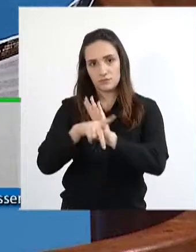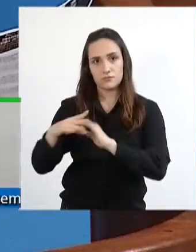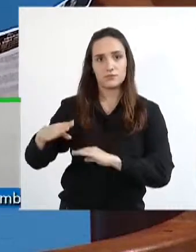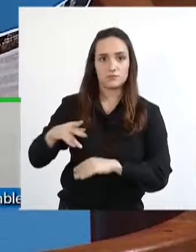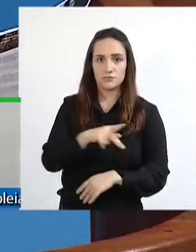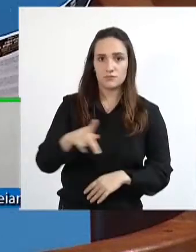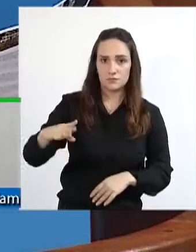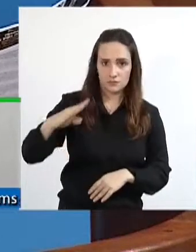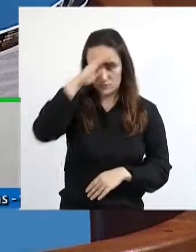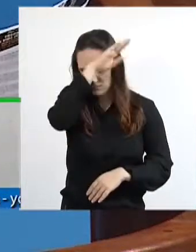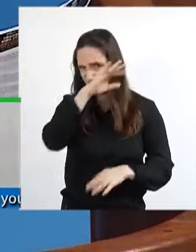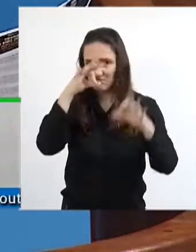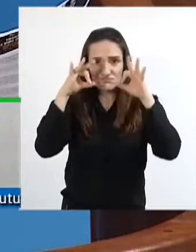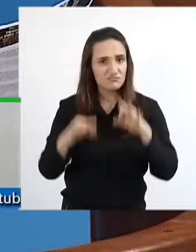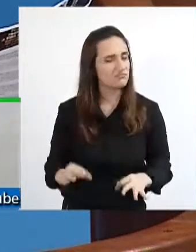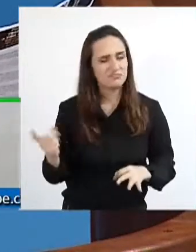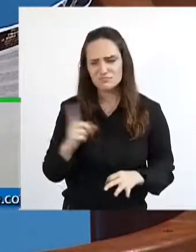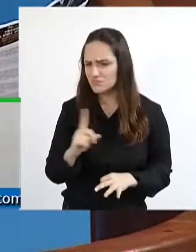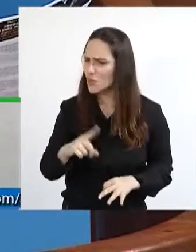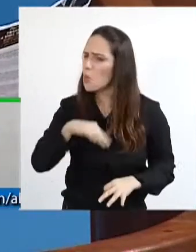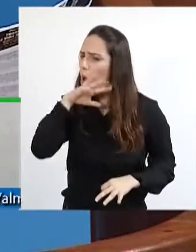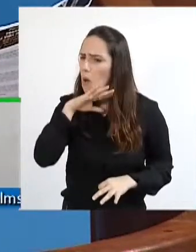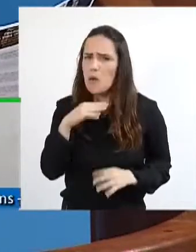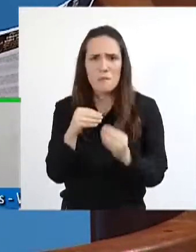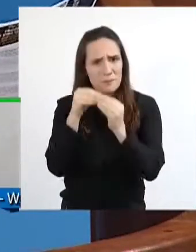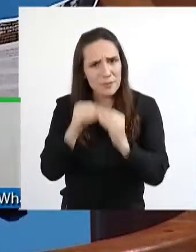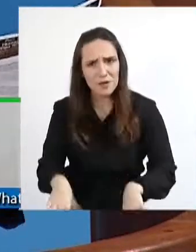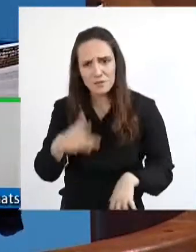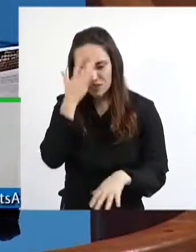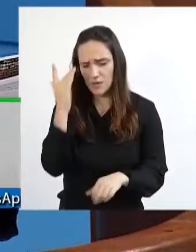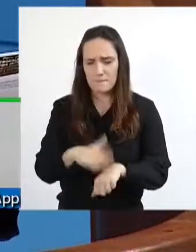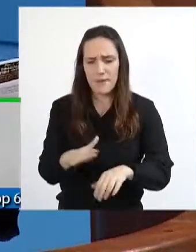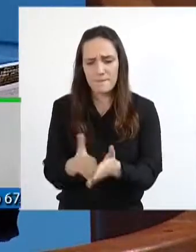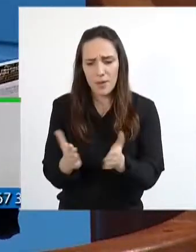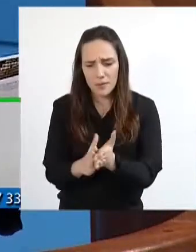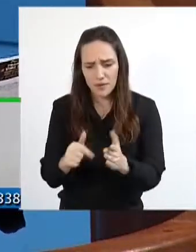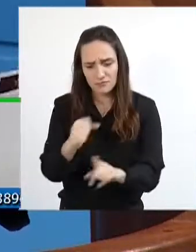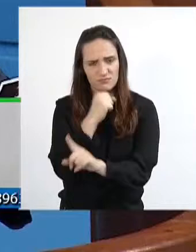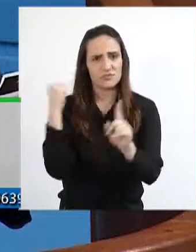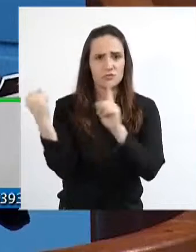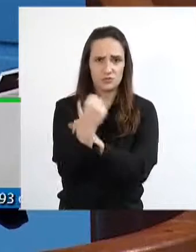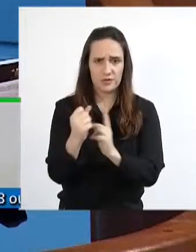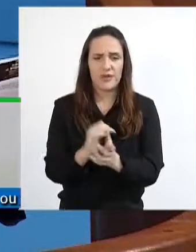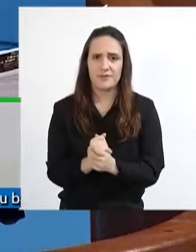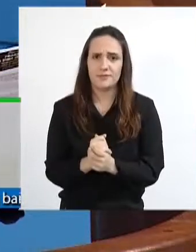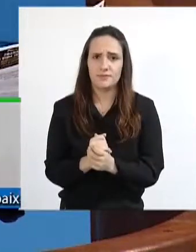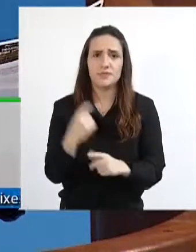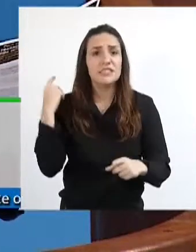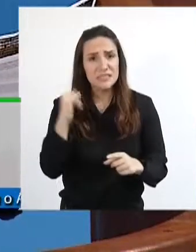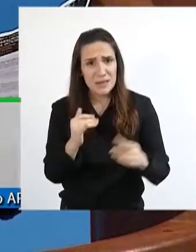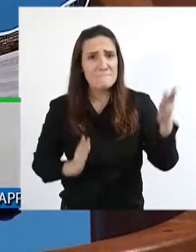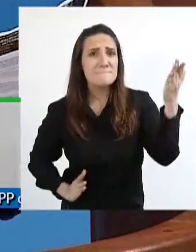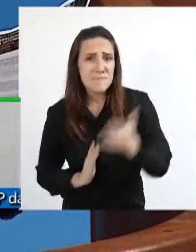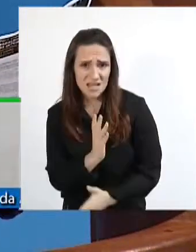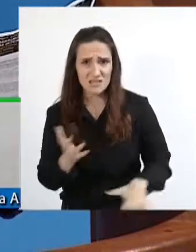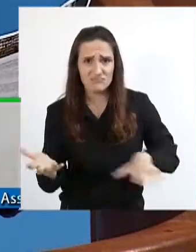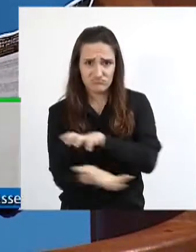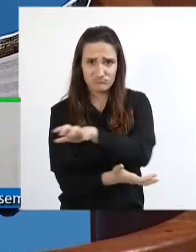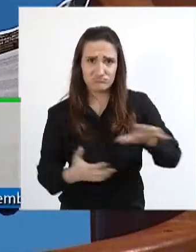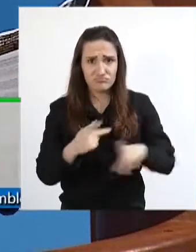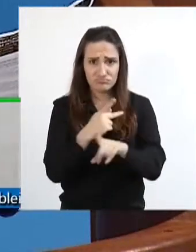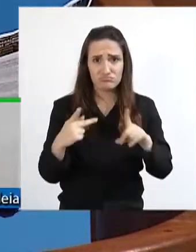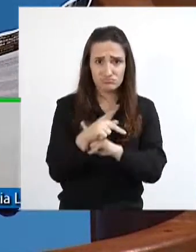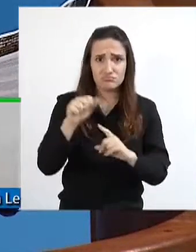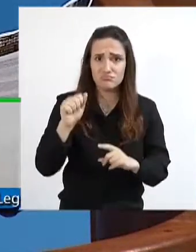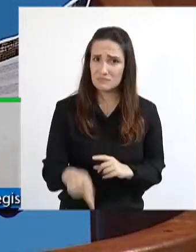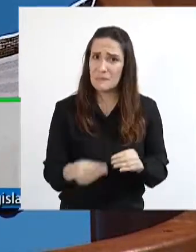é injusta e cruel com os mais pobres e vulneráveis da nossa sociedade. Sua aprovação desmantelará o